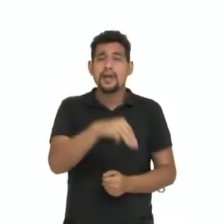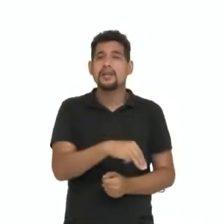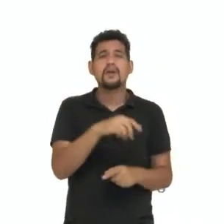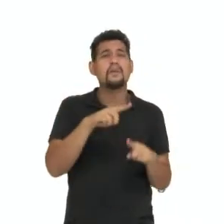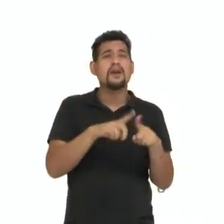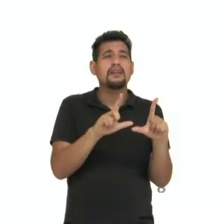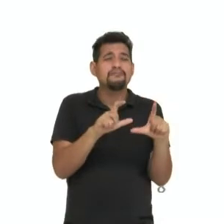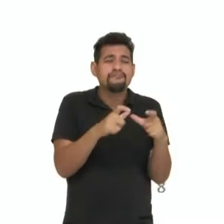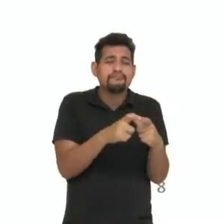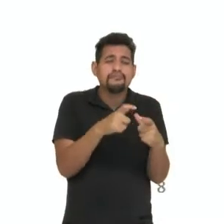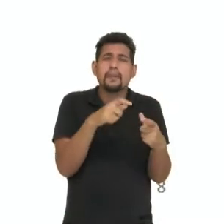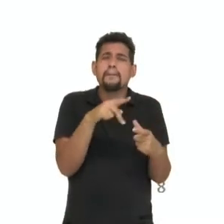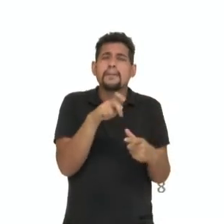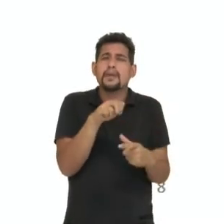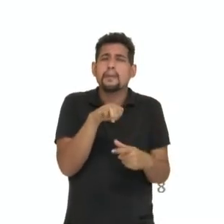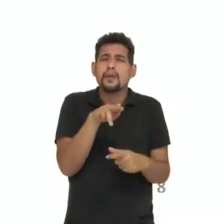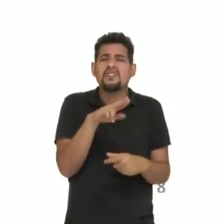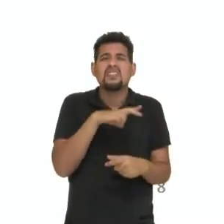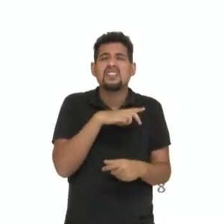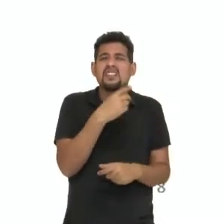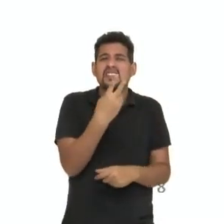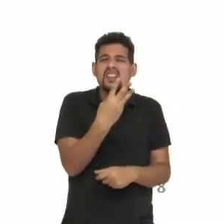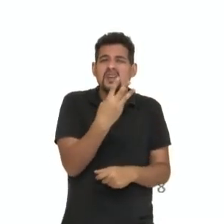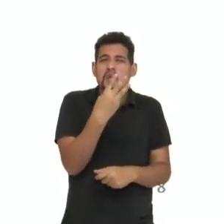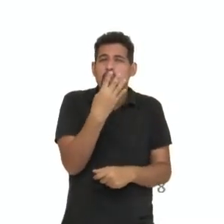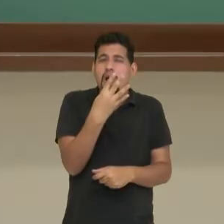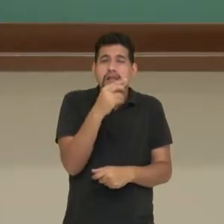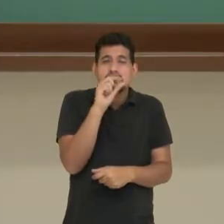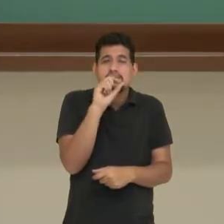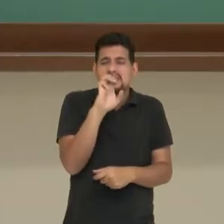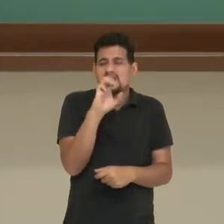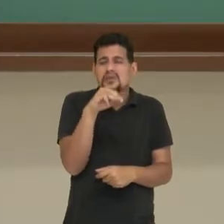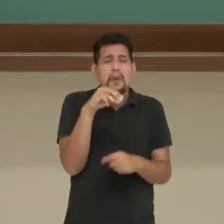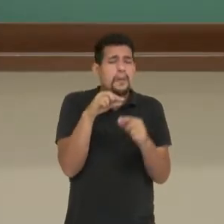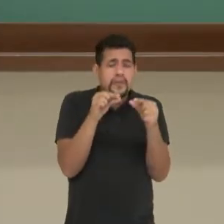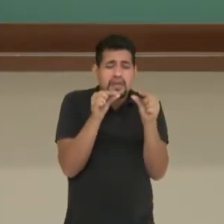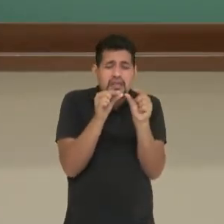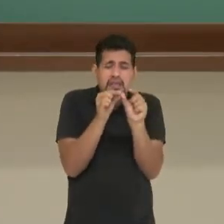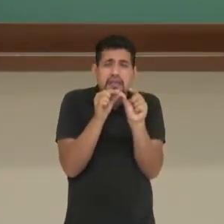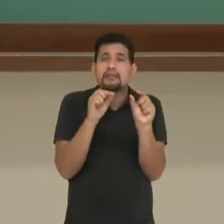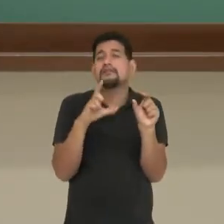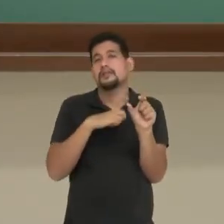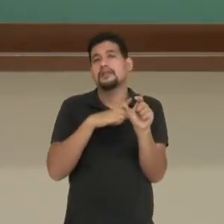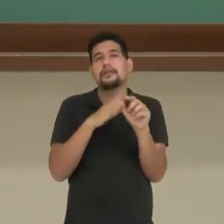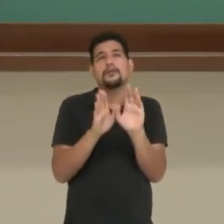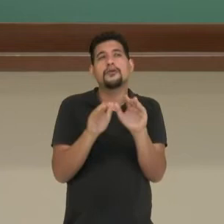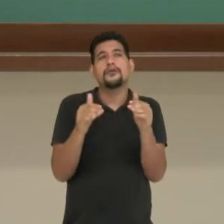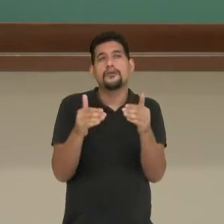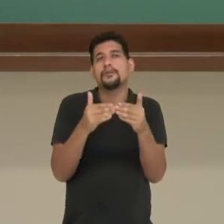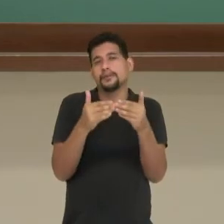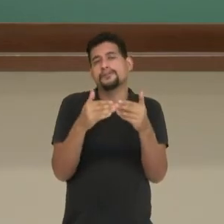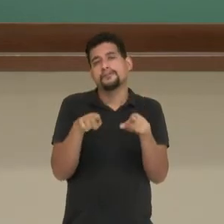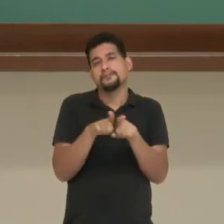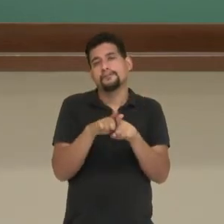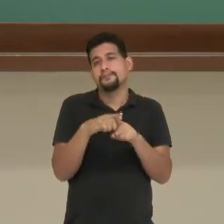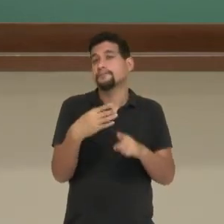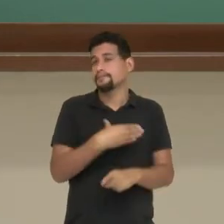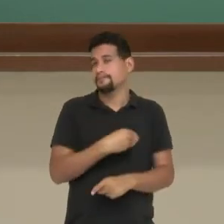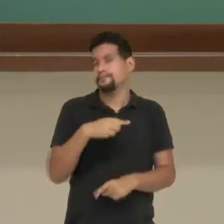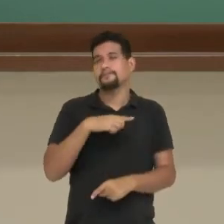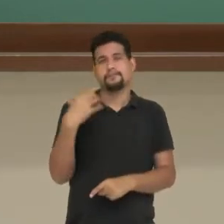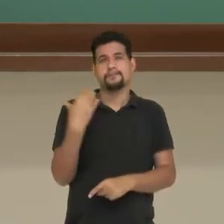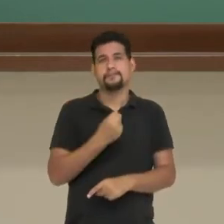o pigmeu, ele tem 3 a 4 centímetros, é minúsculo esse animal. E eles estão no grupo dos mamíferos,